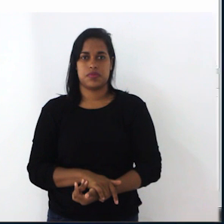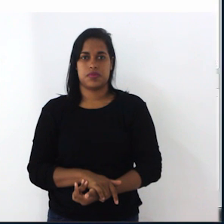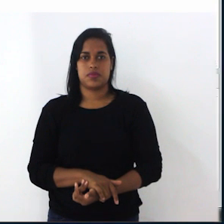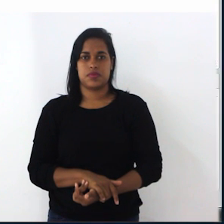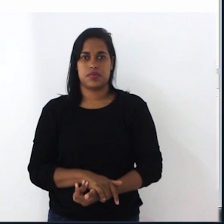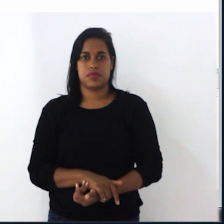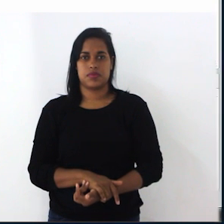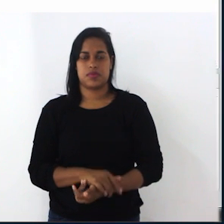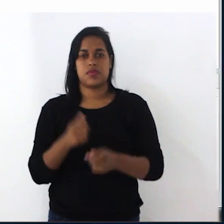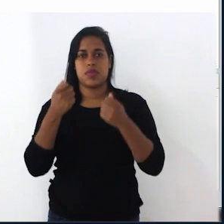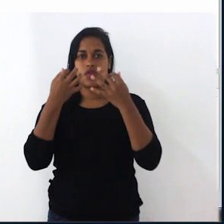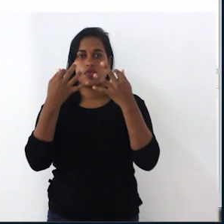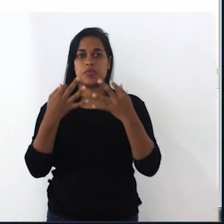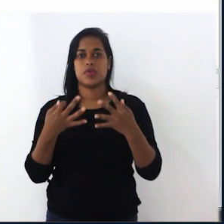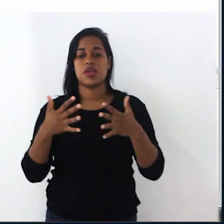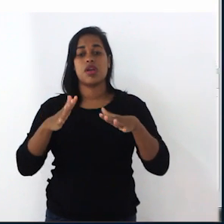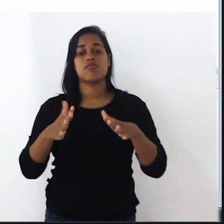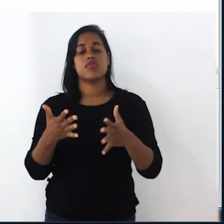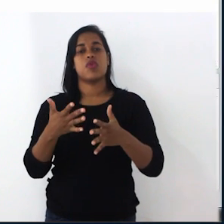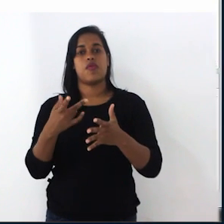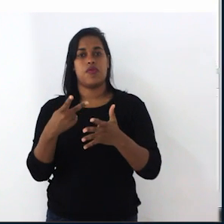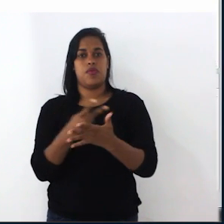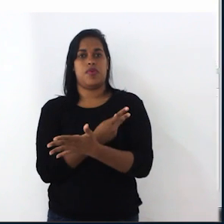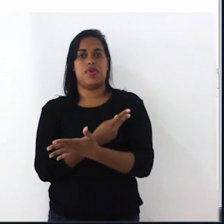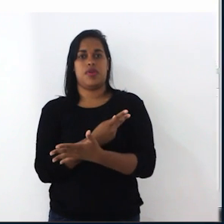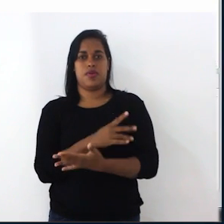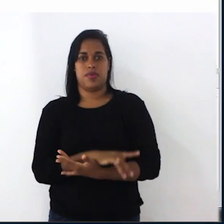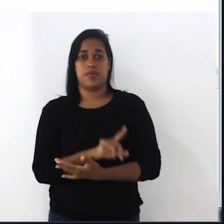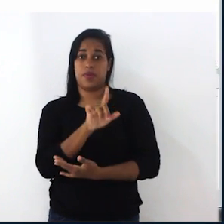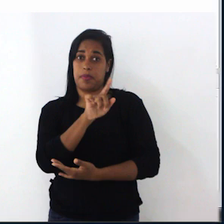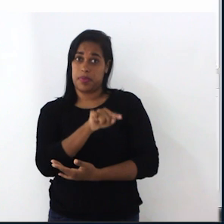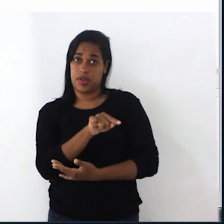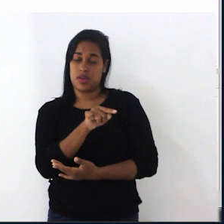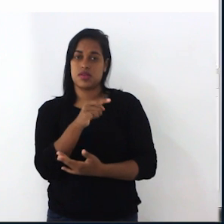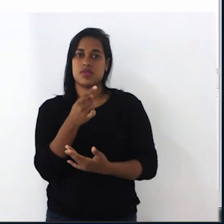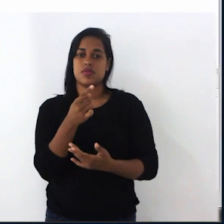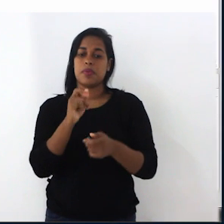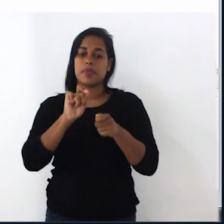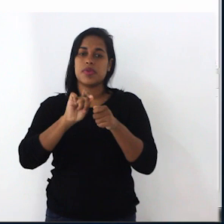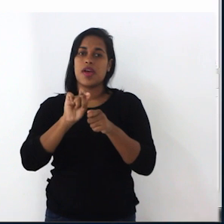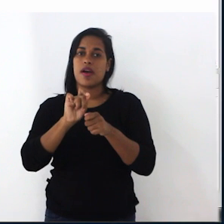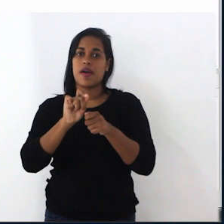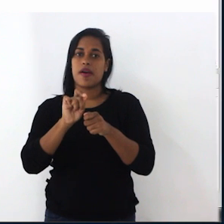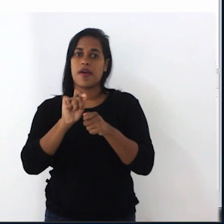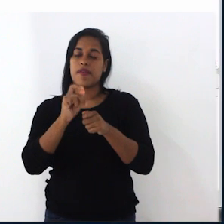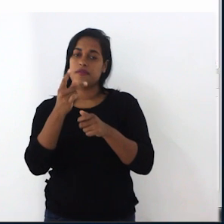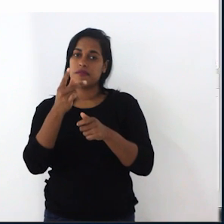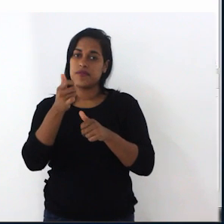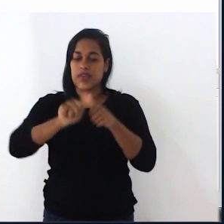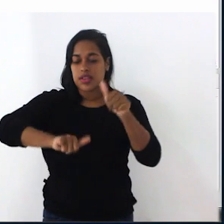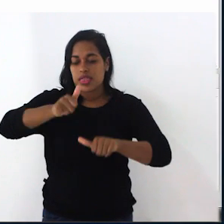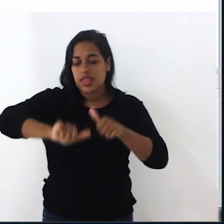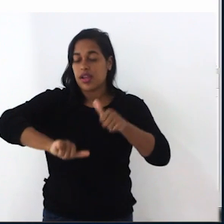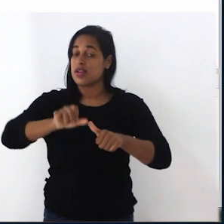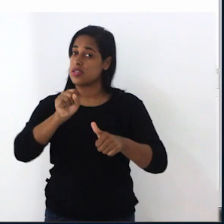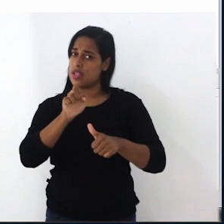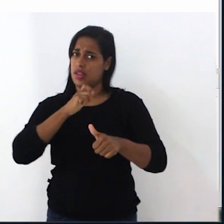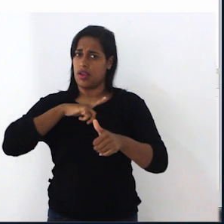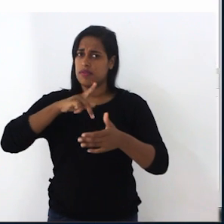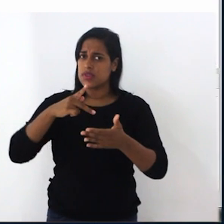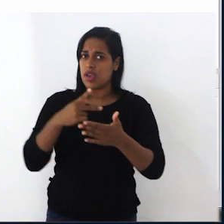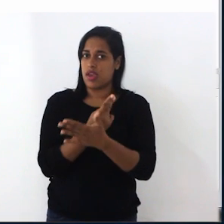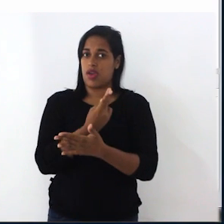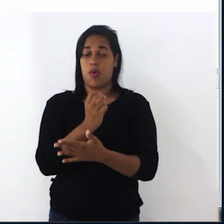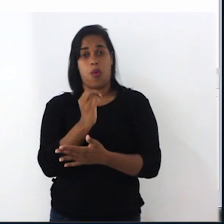E vamos dizer qual foi esse erro. Para isso, para verificar e tanto dizer se houve um erro ou não, vamos utilizar